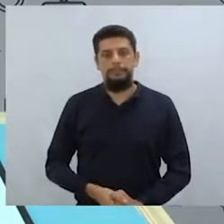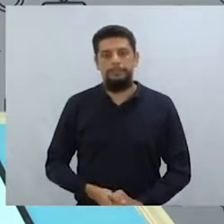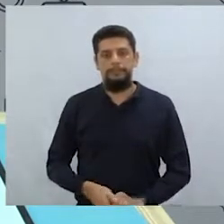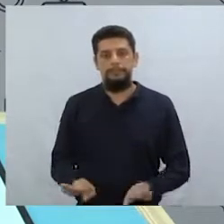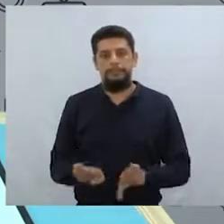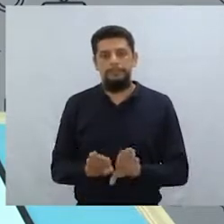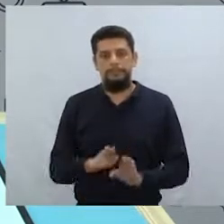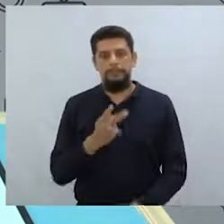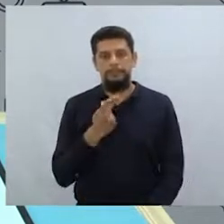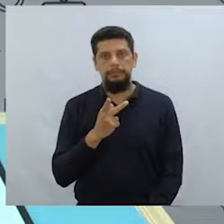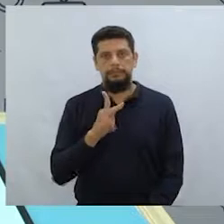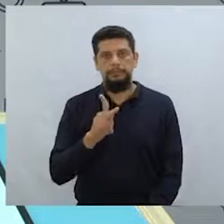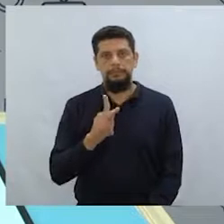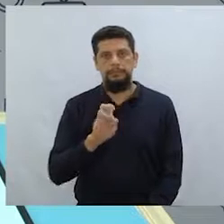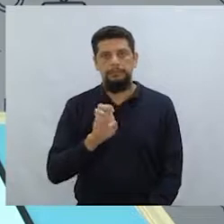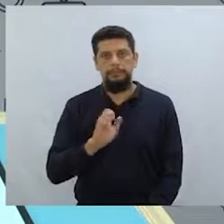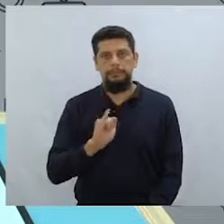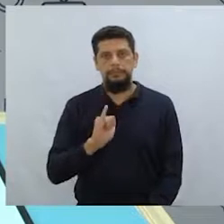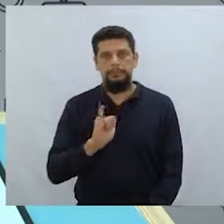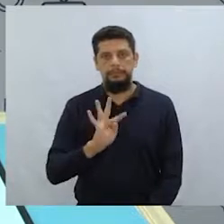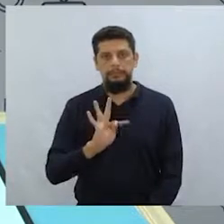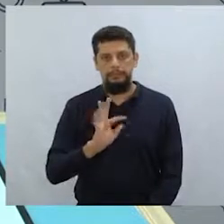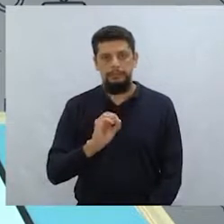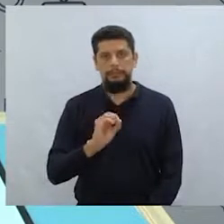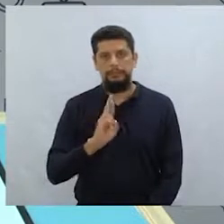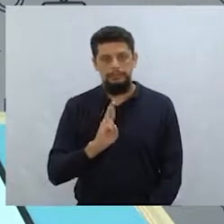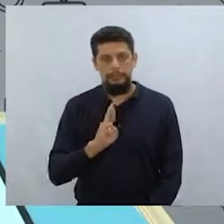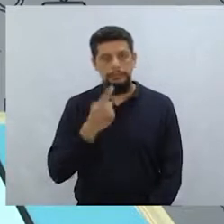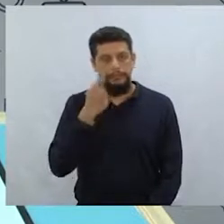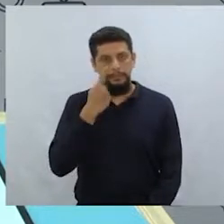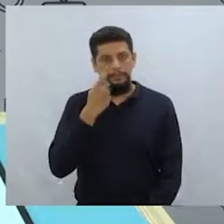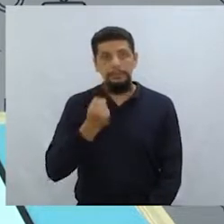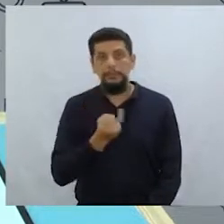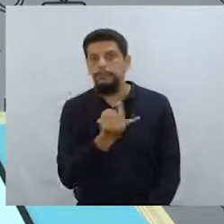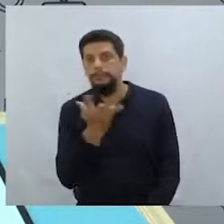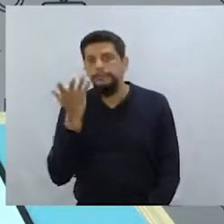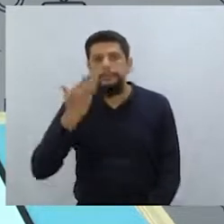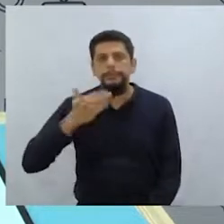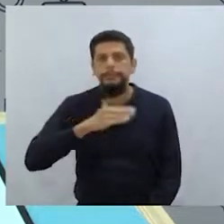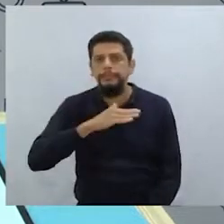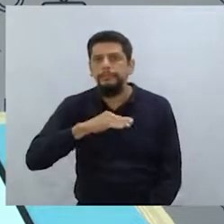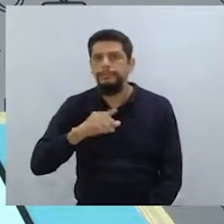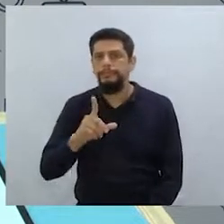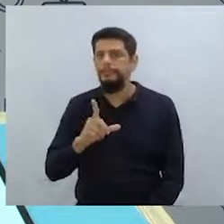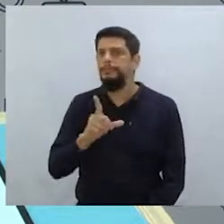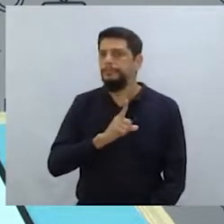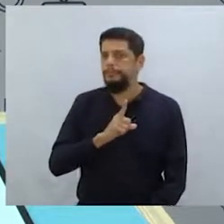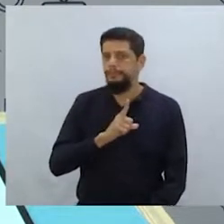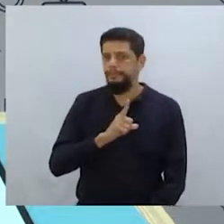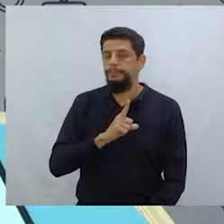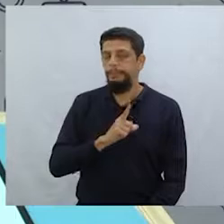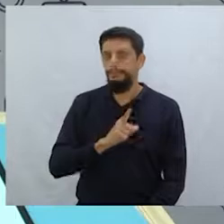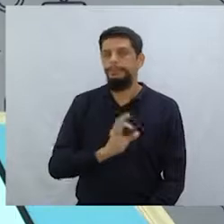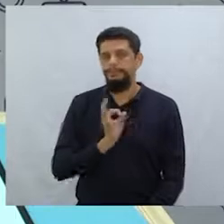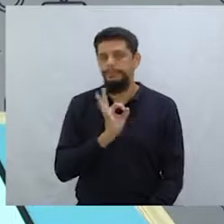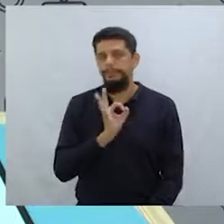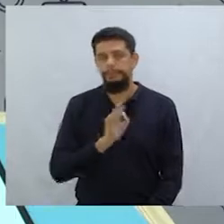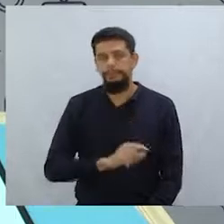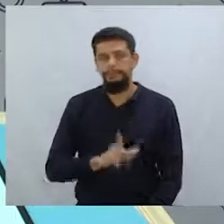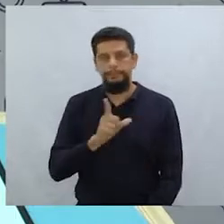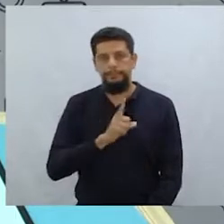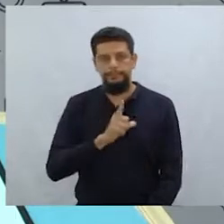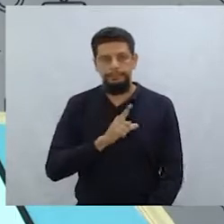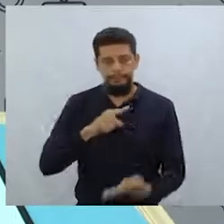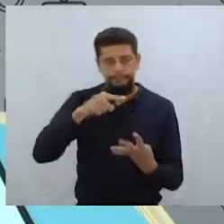A Sofia e o Heitor. Mas a gente viu que eram quantas crianças mesmo? Muito bem, 4